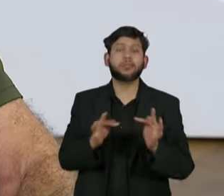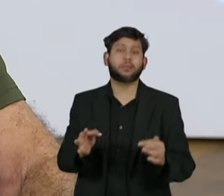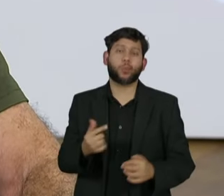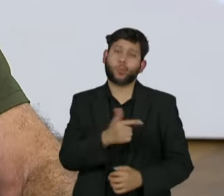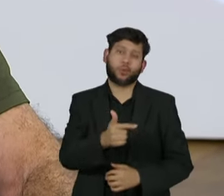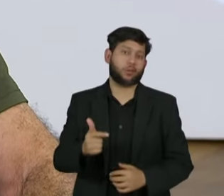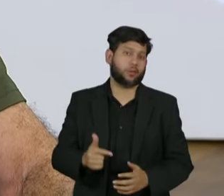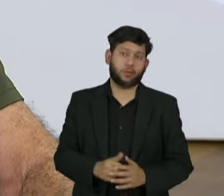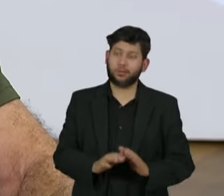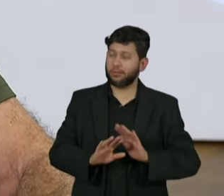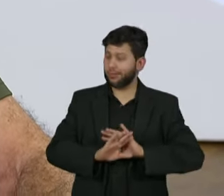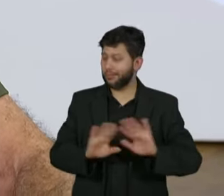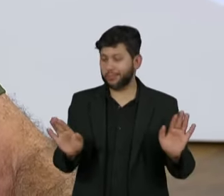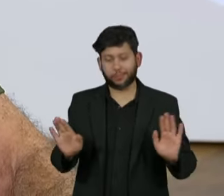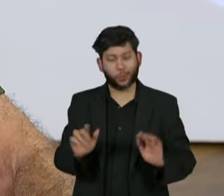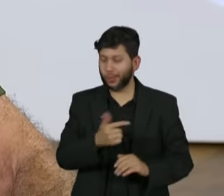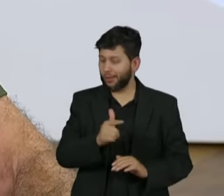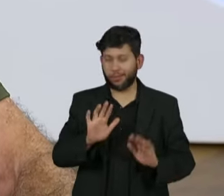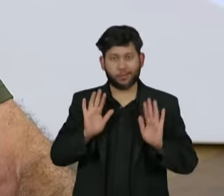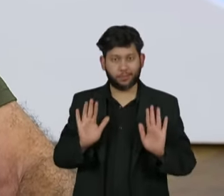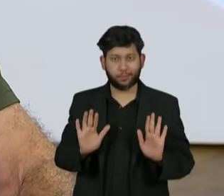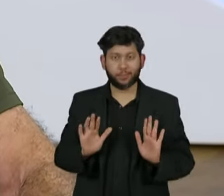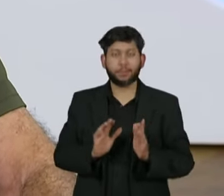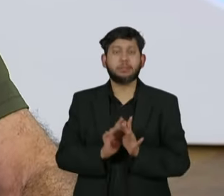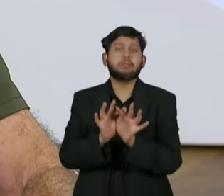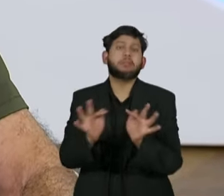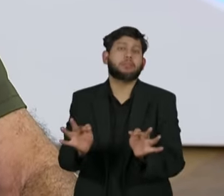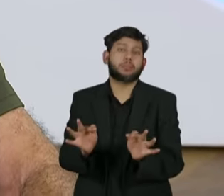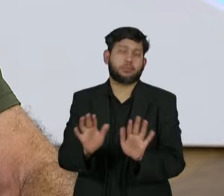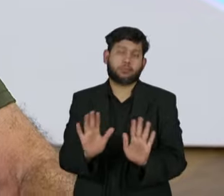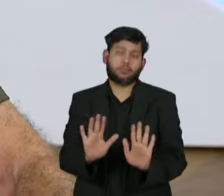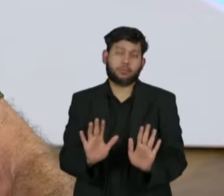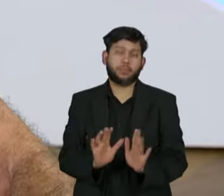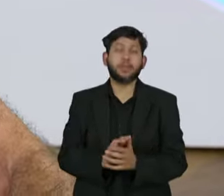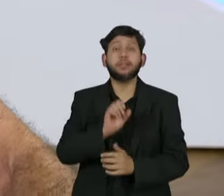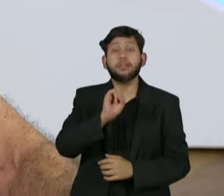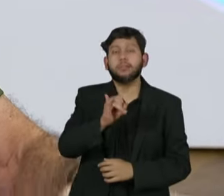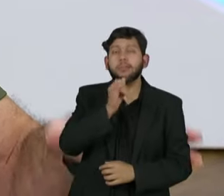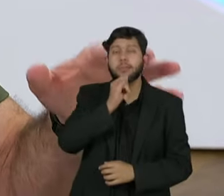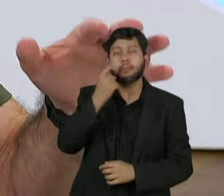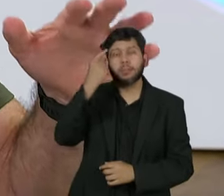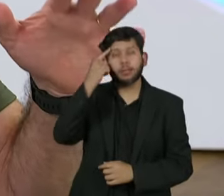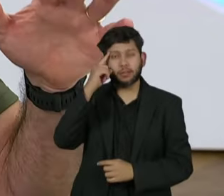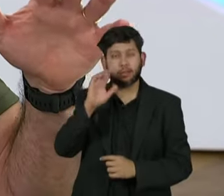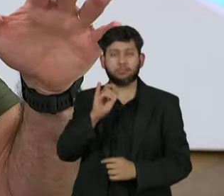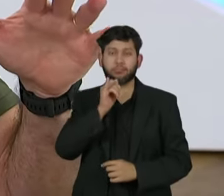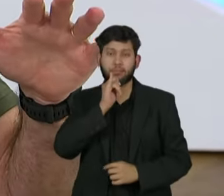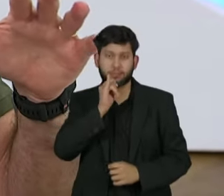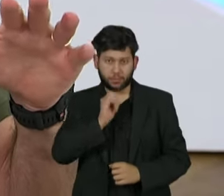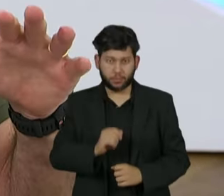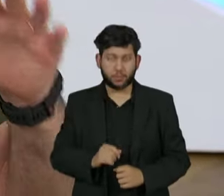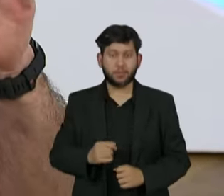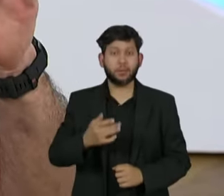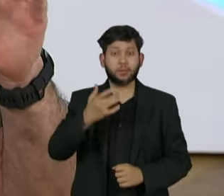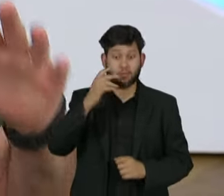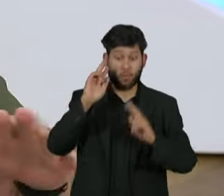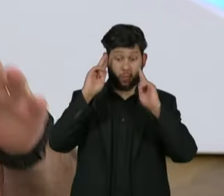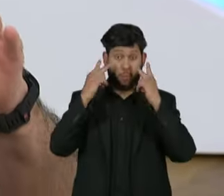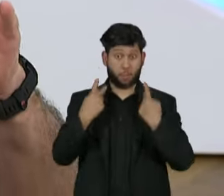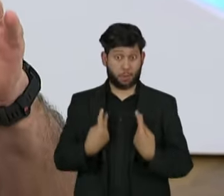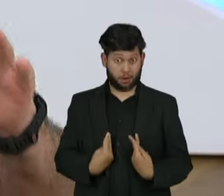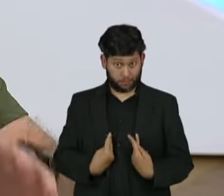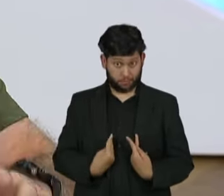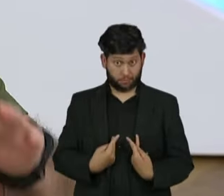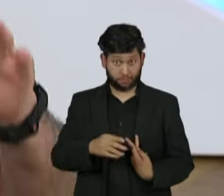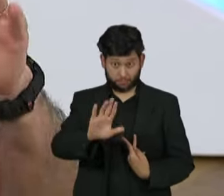é para isso talvez você se você combinar vamos dizer assim uma identidade verdadeiramente humana vamos